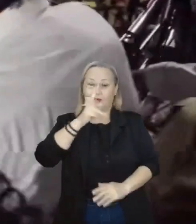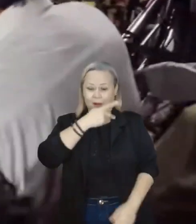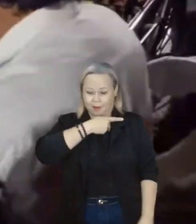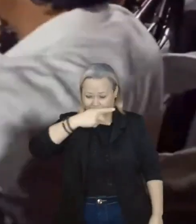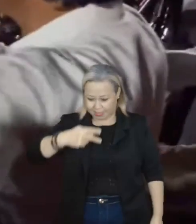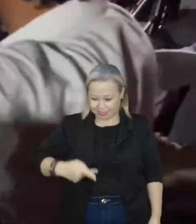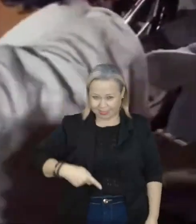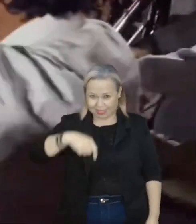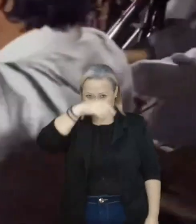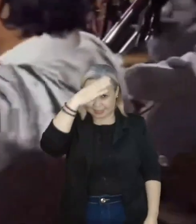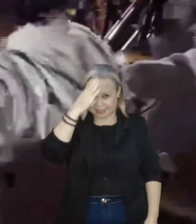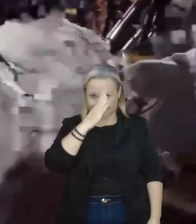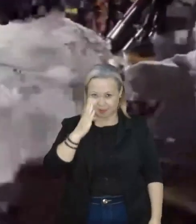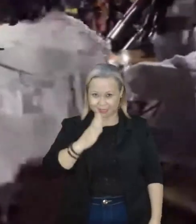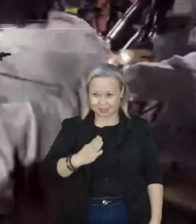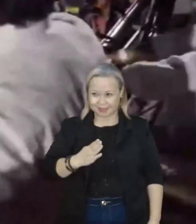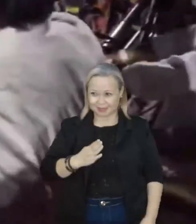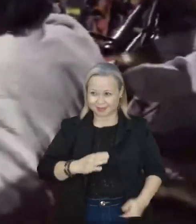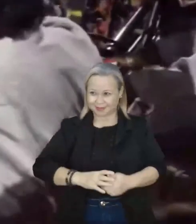da República.